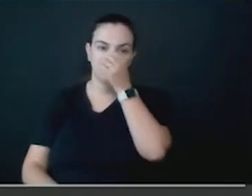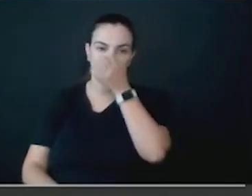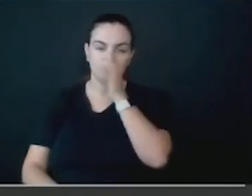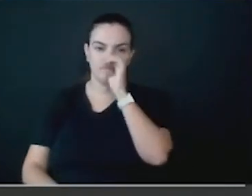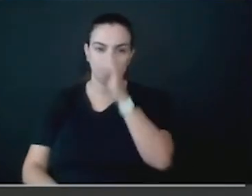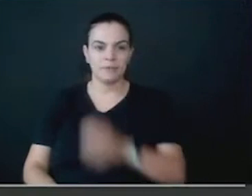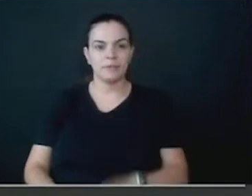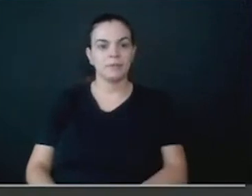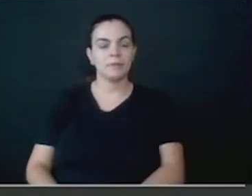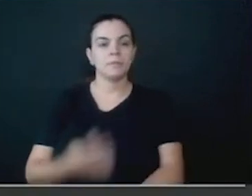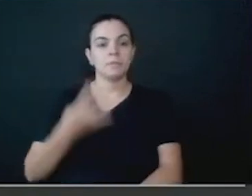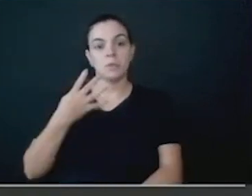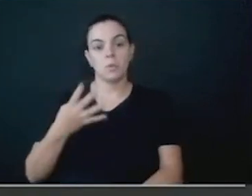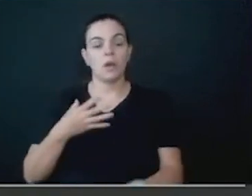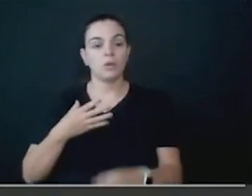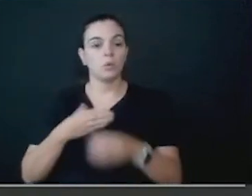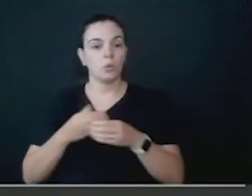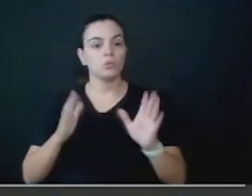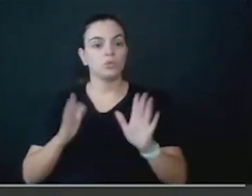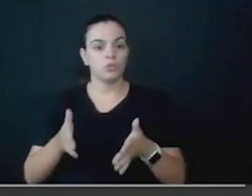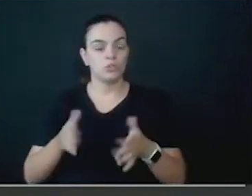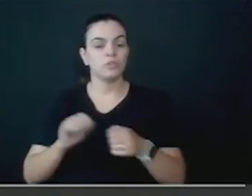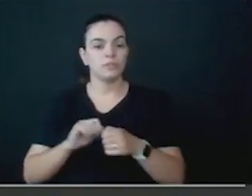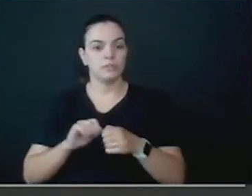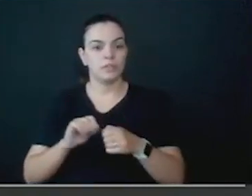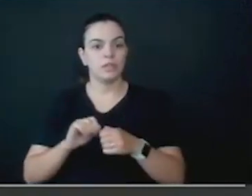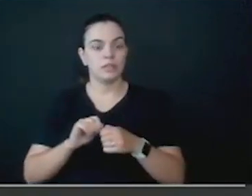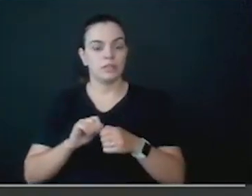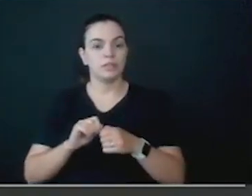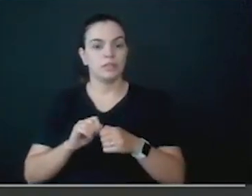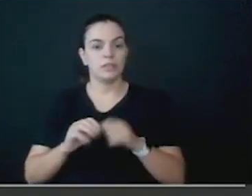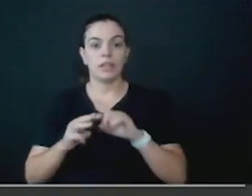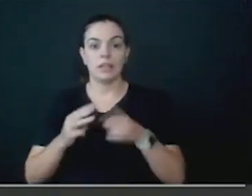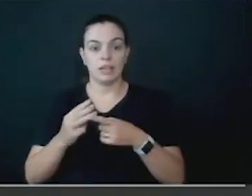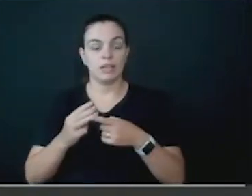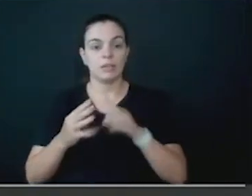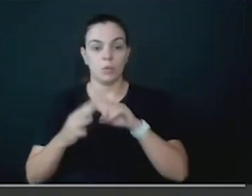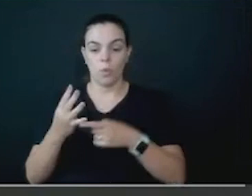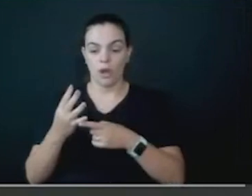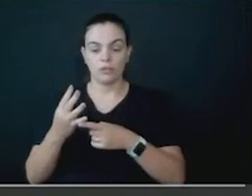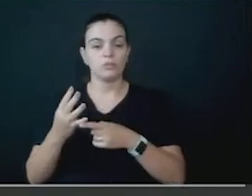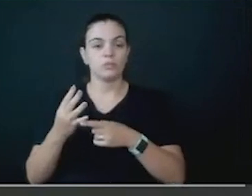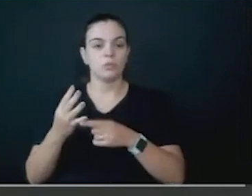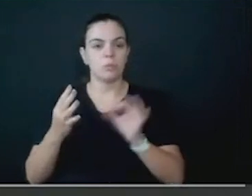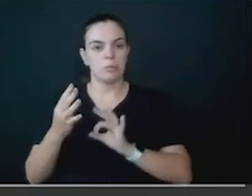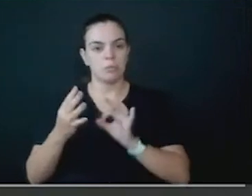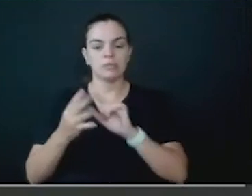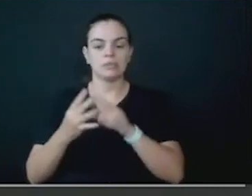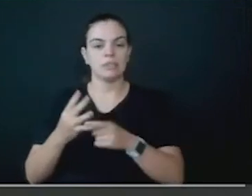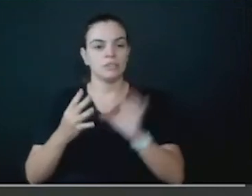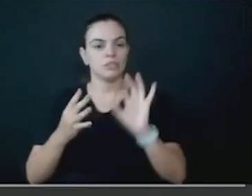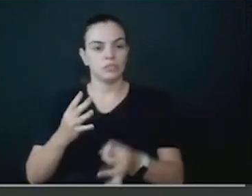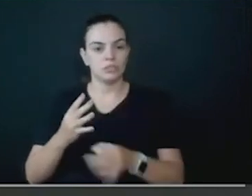4 concursos públicos realizados, daqueles que estavam previstos, a gente já fez 3. Trabalhar para que 100% das ruas da cidadania